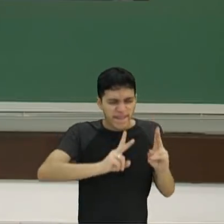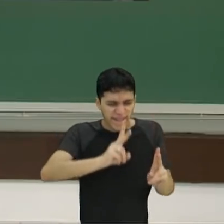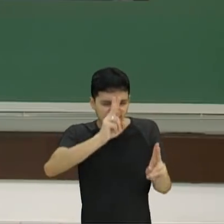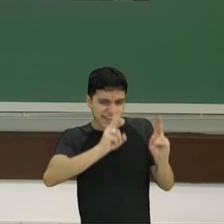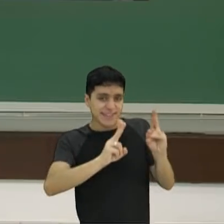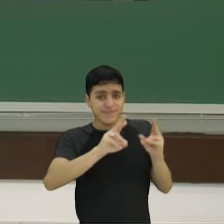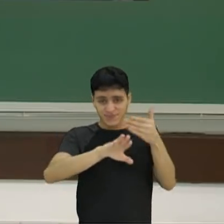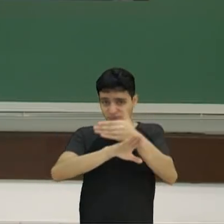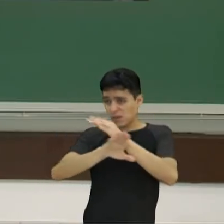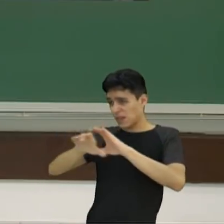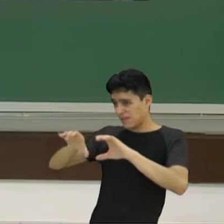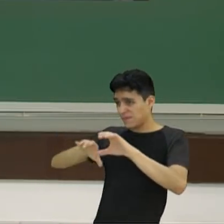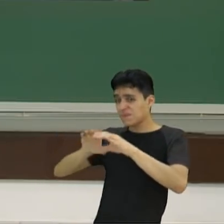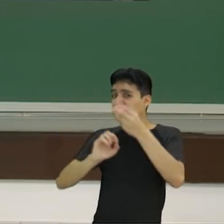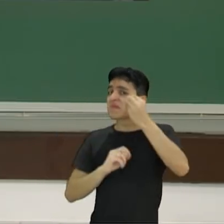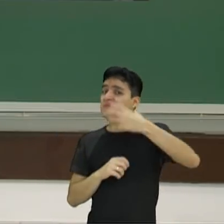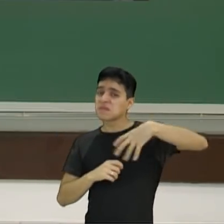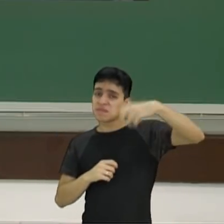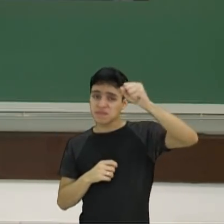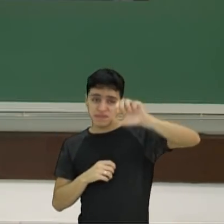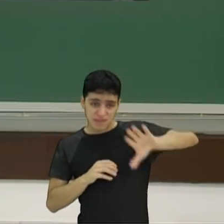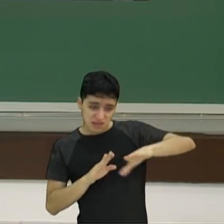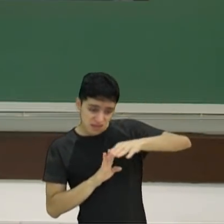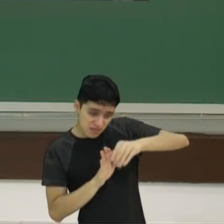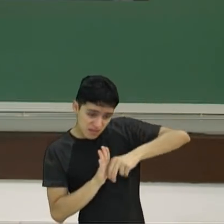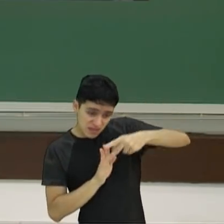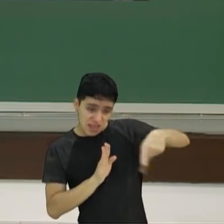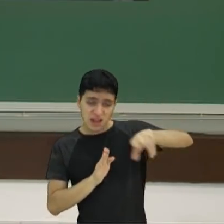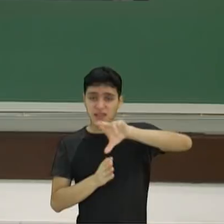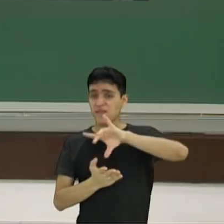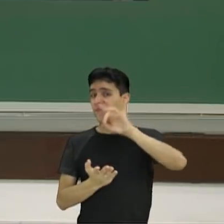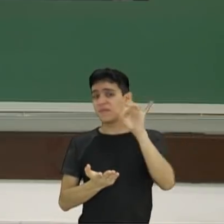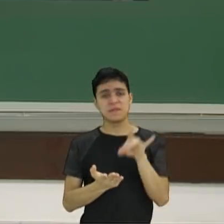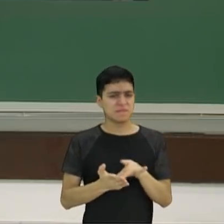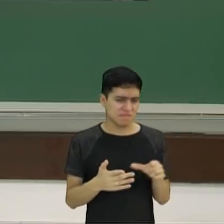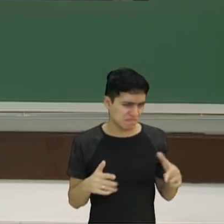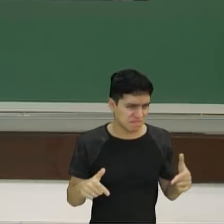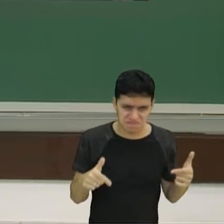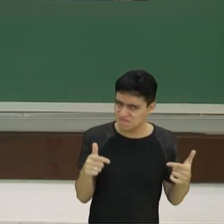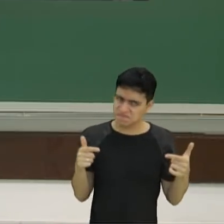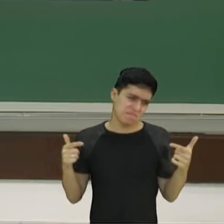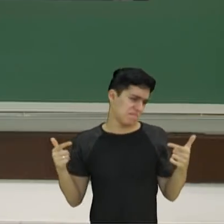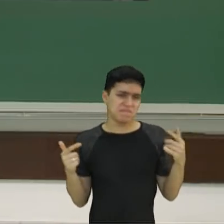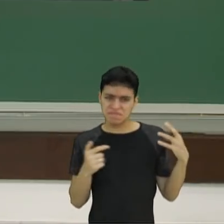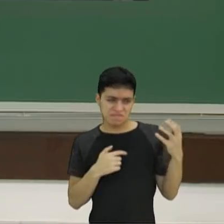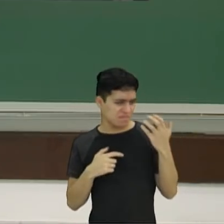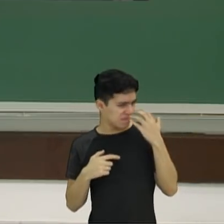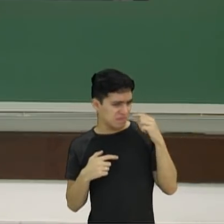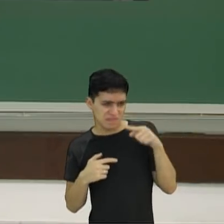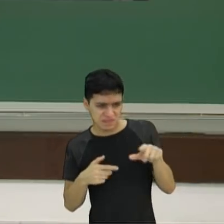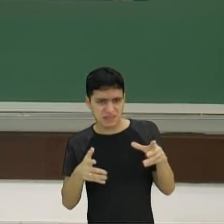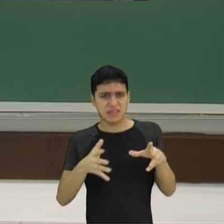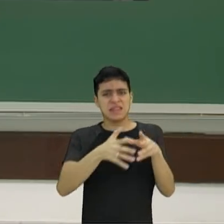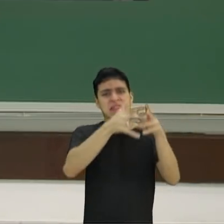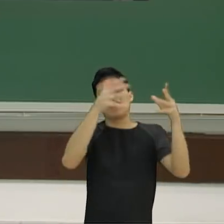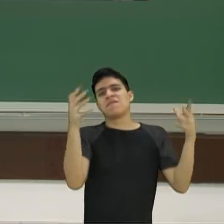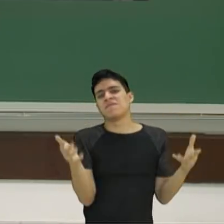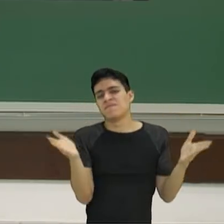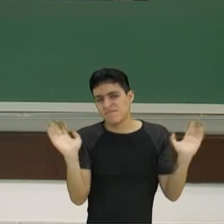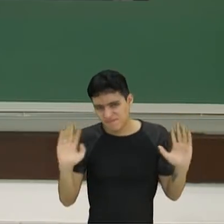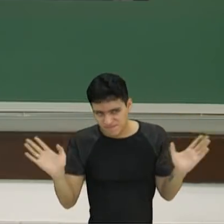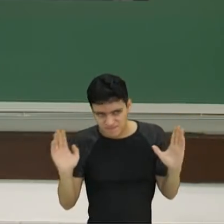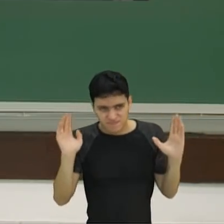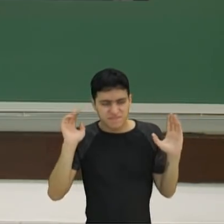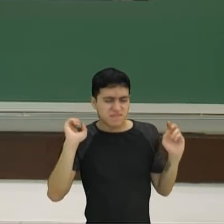ela participou de um concurso, mas o conteúdo dela não é verdadeiro. Não existe aquele cachorro daquele tamanho ali. É